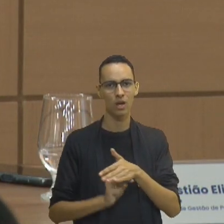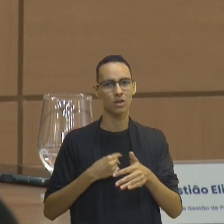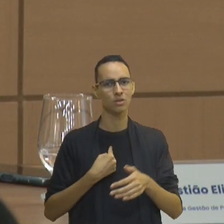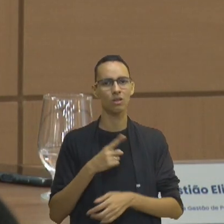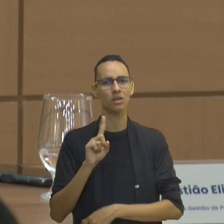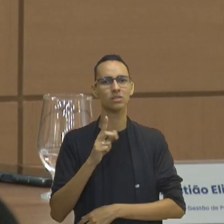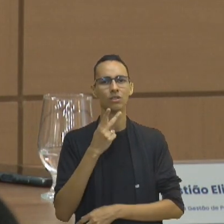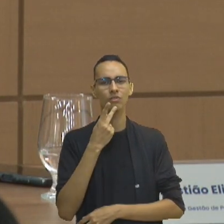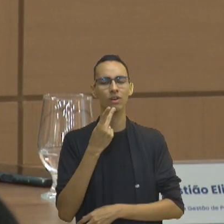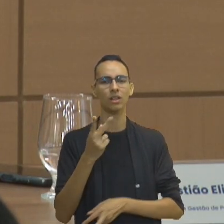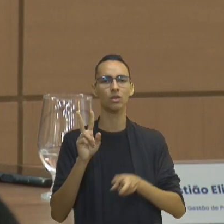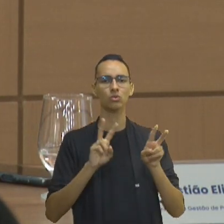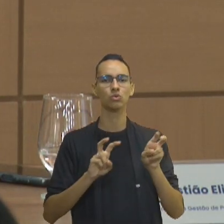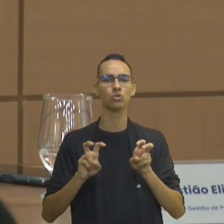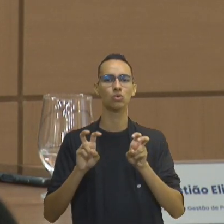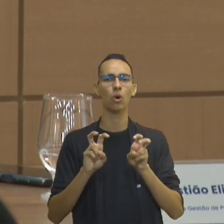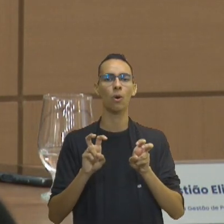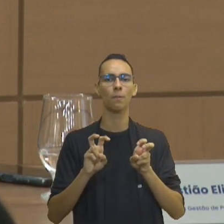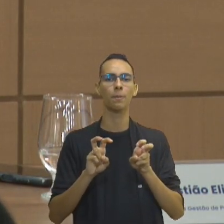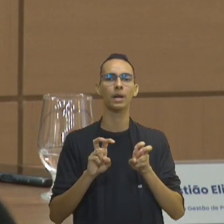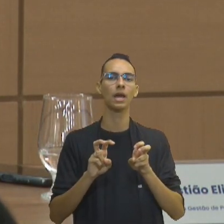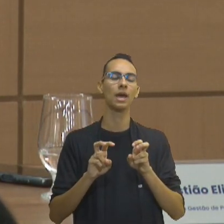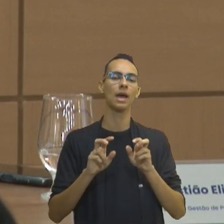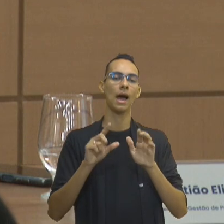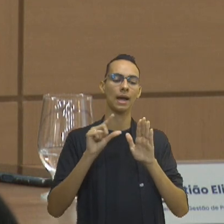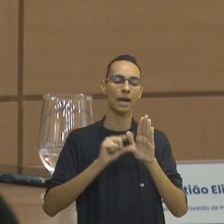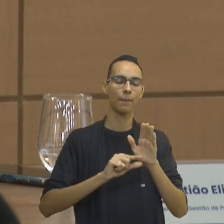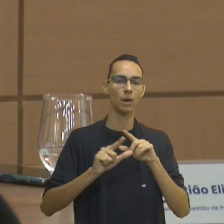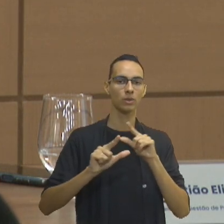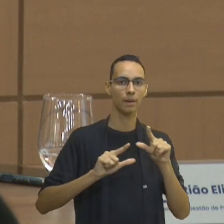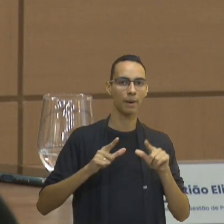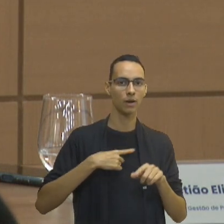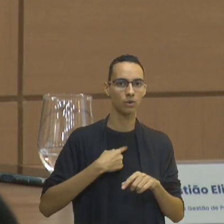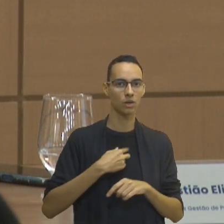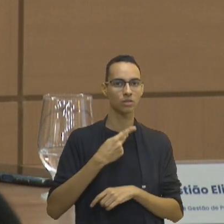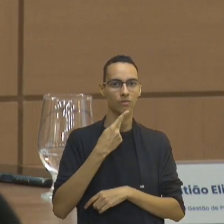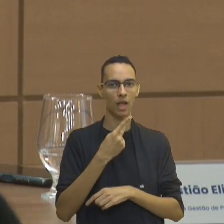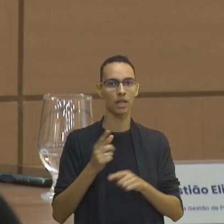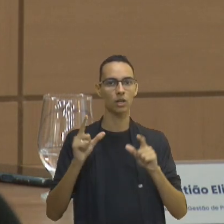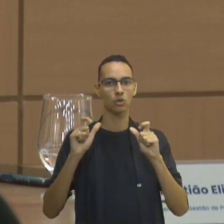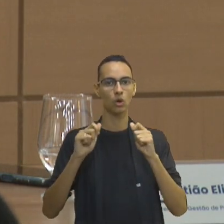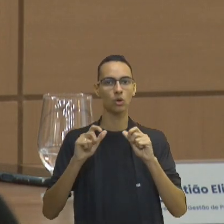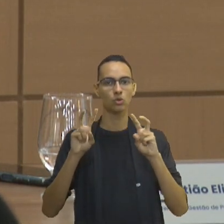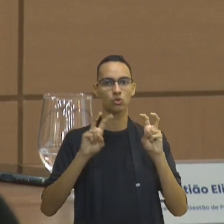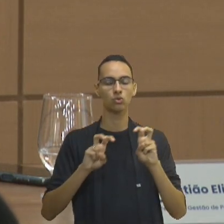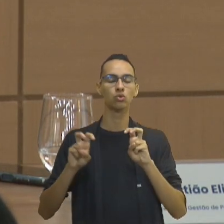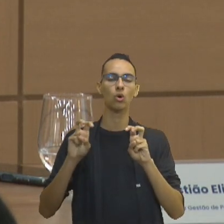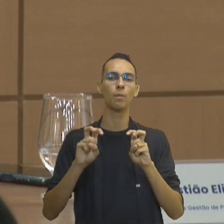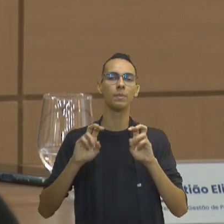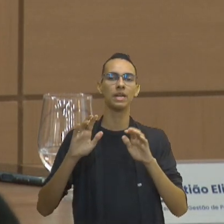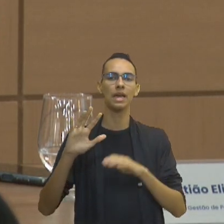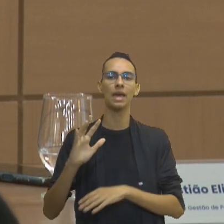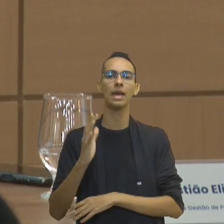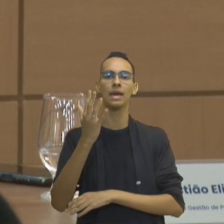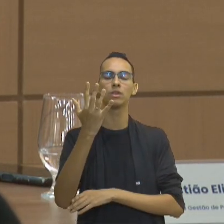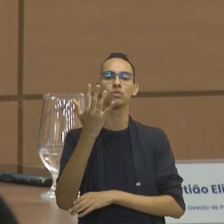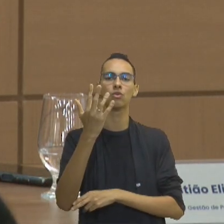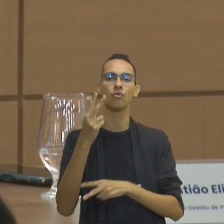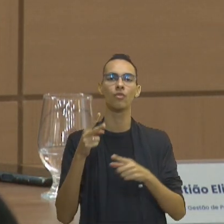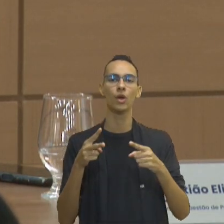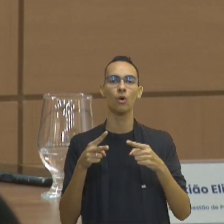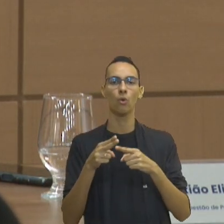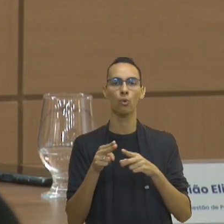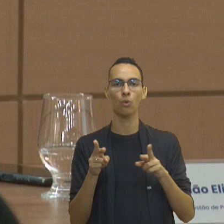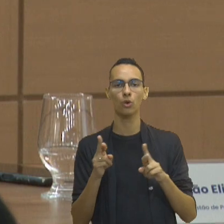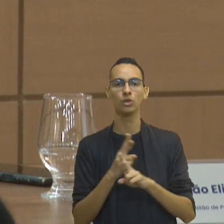trabalho, nós estamos falando de redução na execução orçamentária. Então, nós estamos procurando resolver essa questão do corte em relação ao